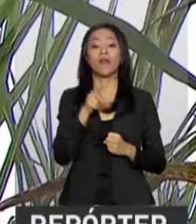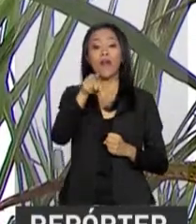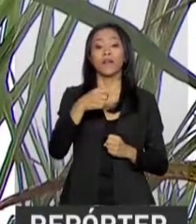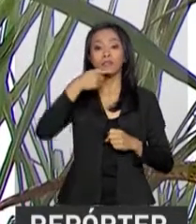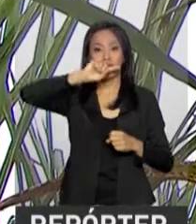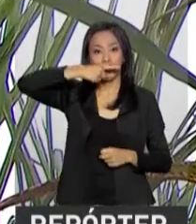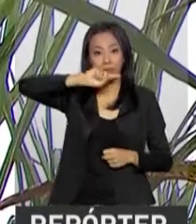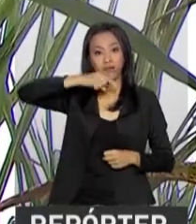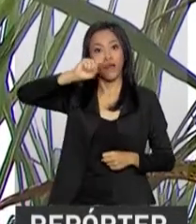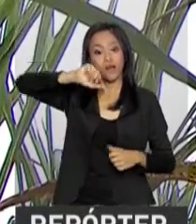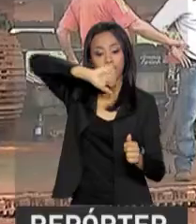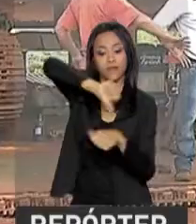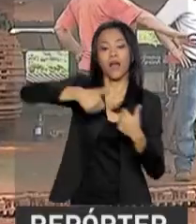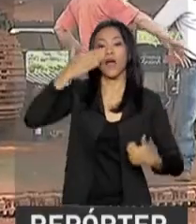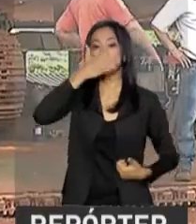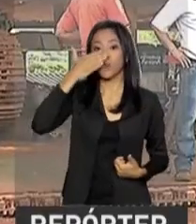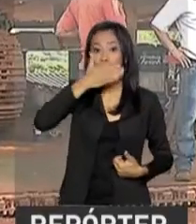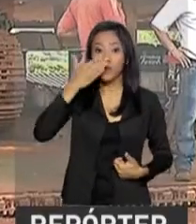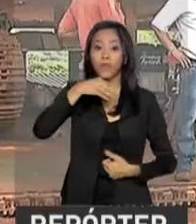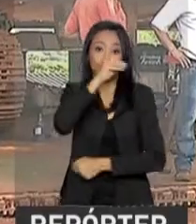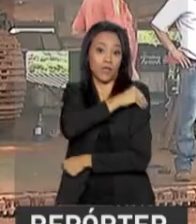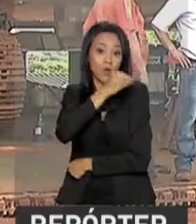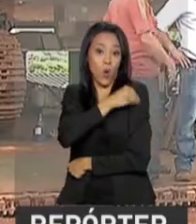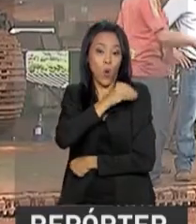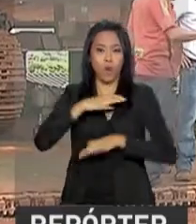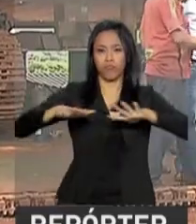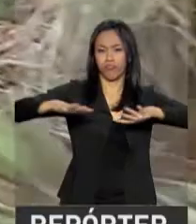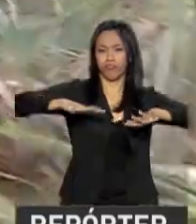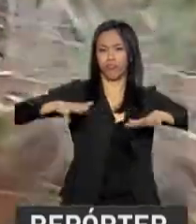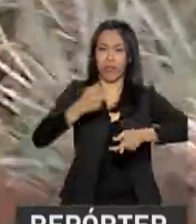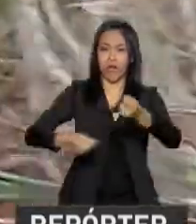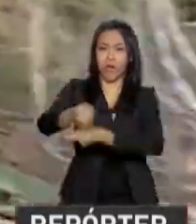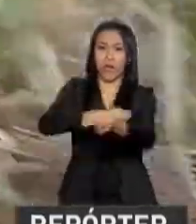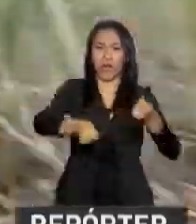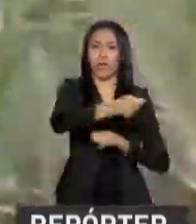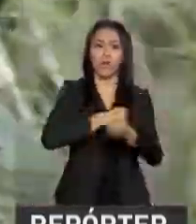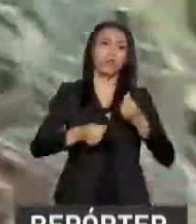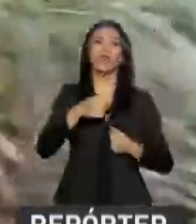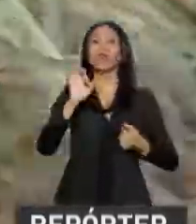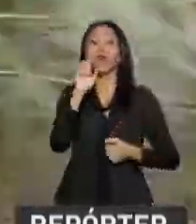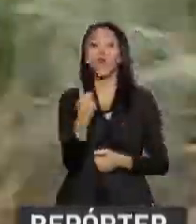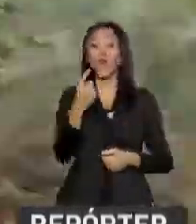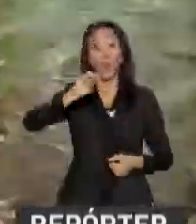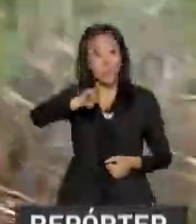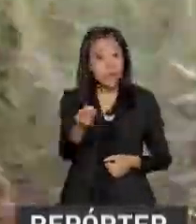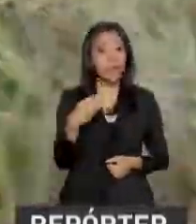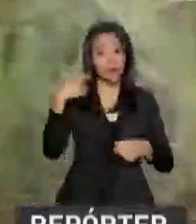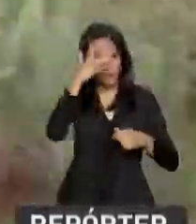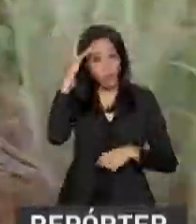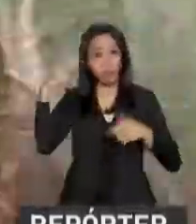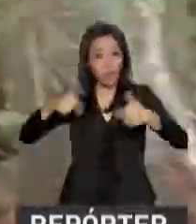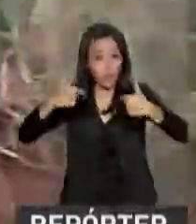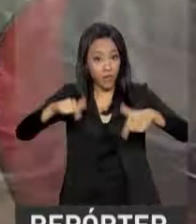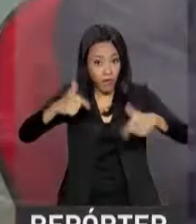transformado em açúcar e etanol movimenta a economia e gera emprego são estimados cerca de 1 milhão de trabalhadores formais